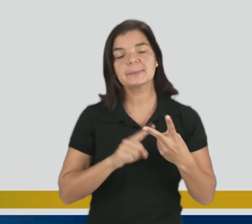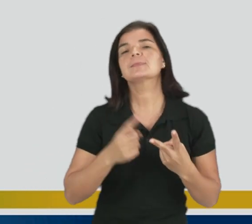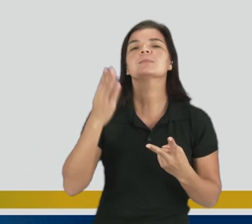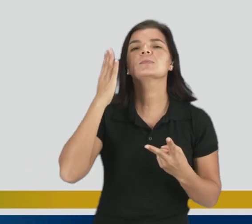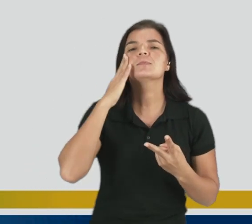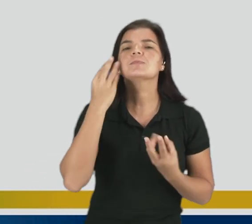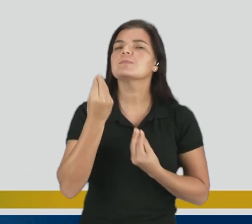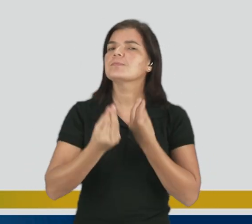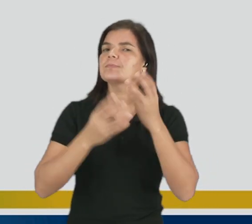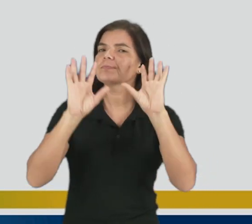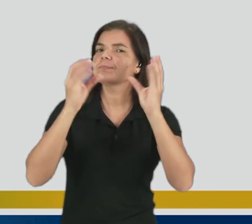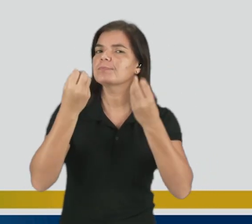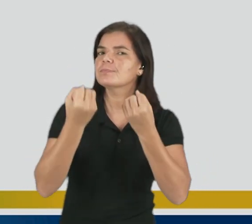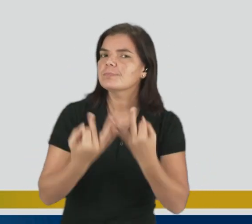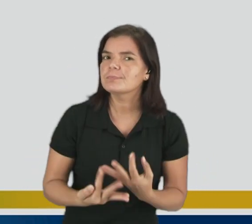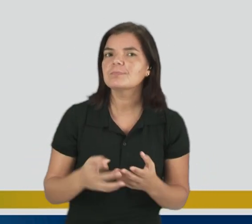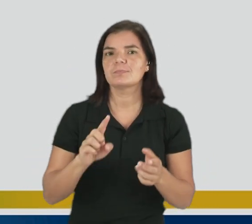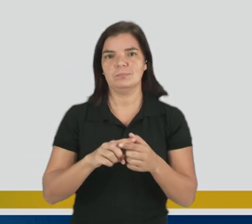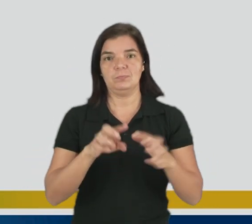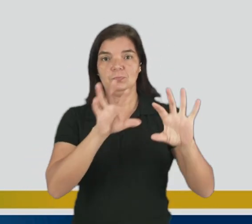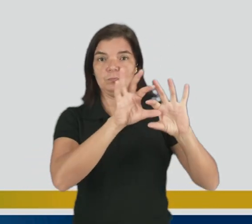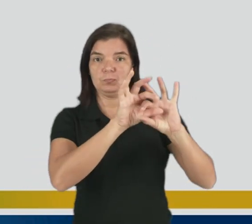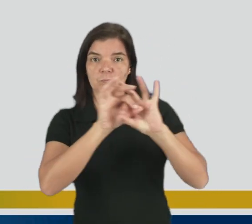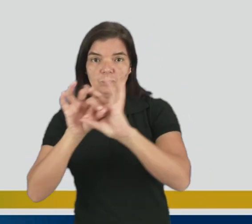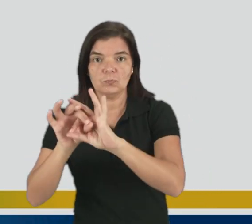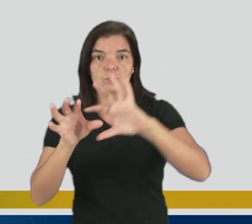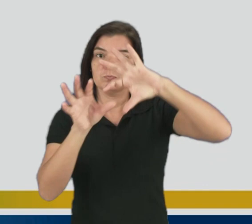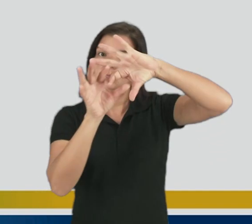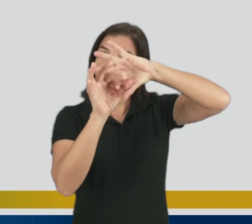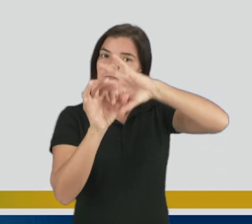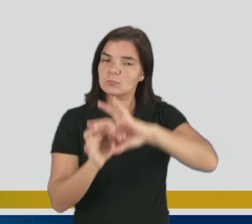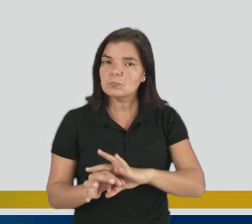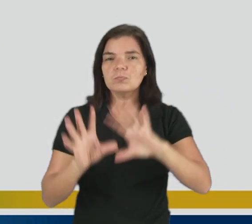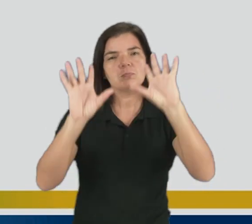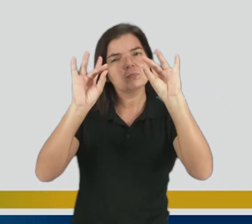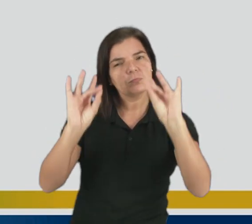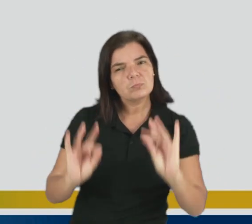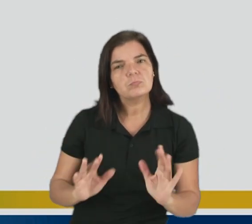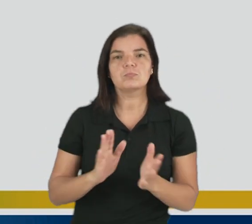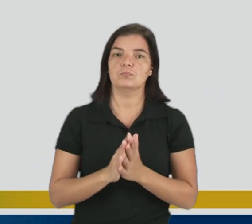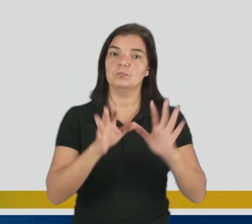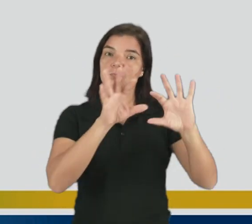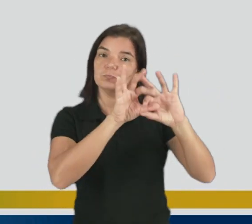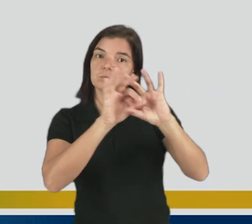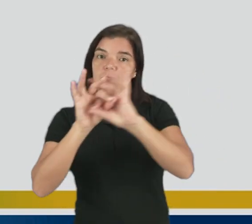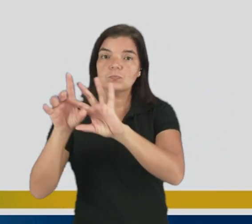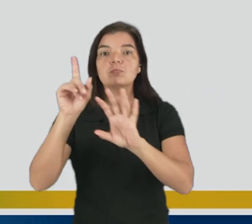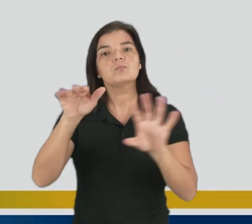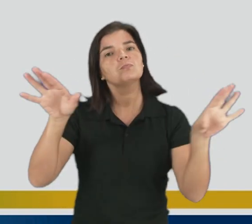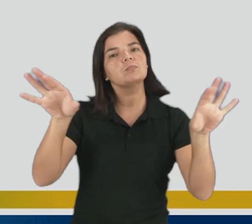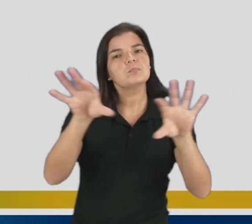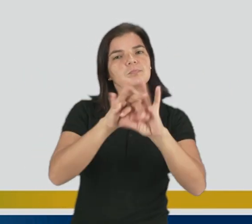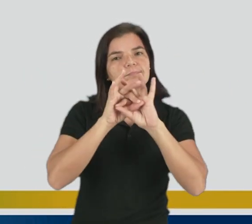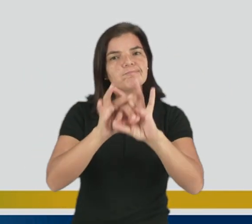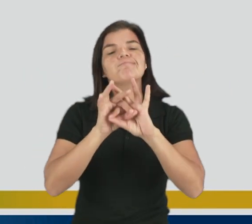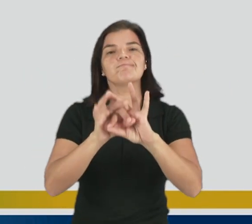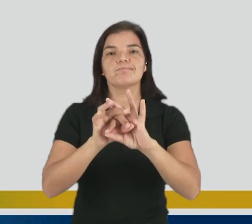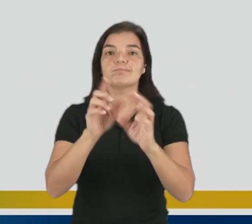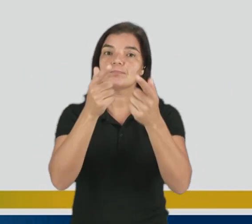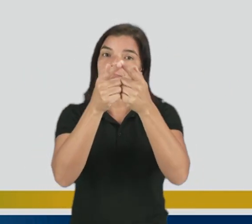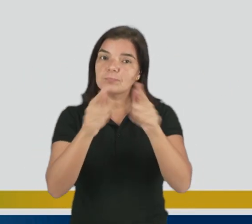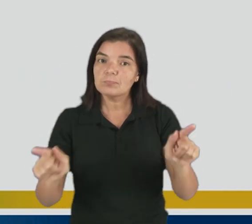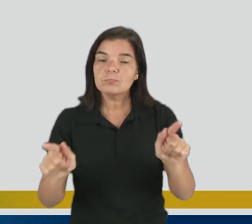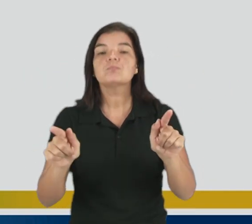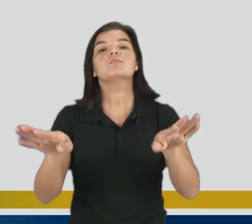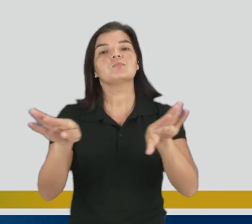vamos então a uma definição. O que seria coesão e coerência de forma definitiva? Coesão é a ligação entre os elementos